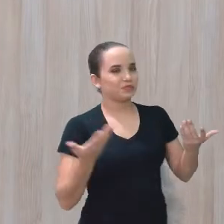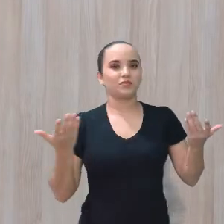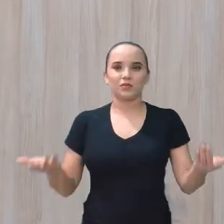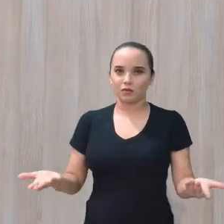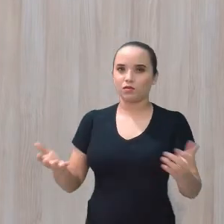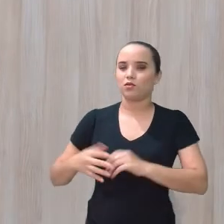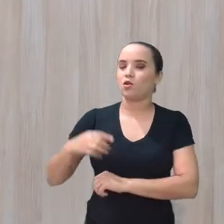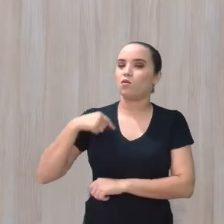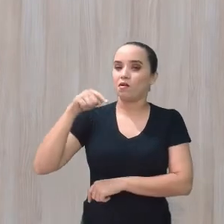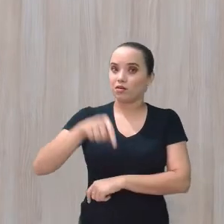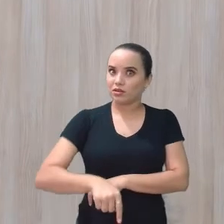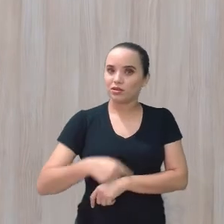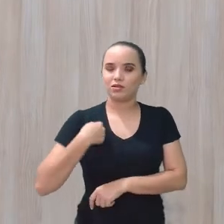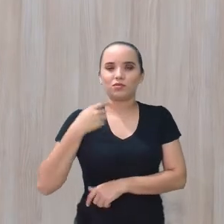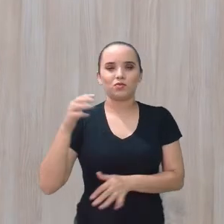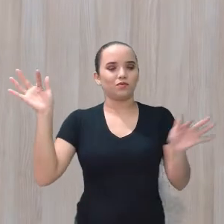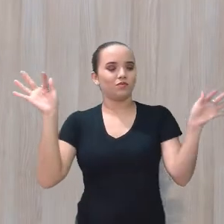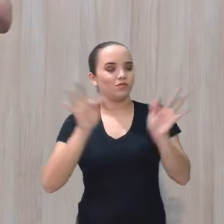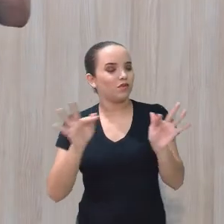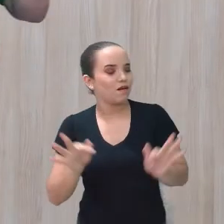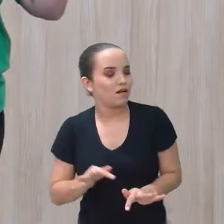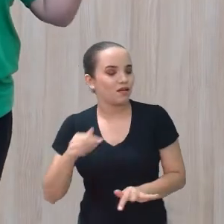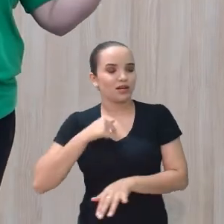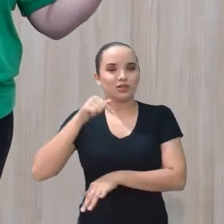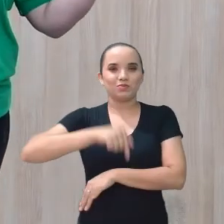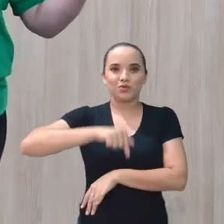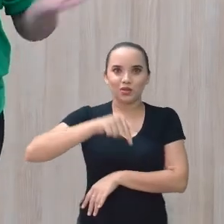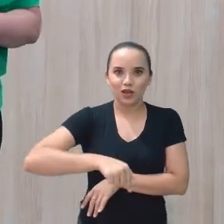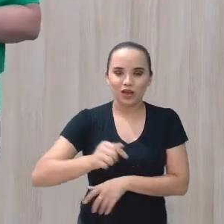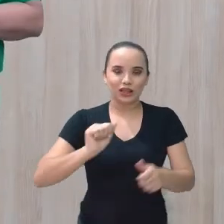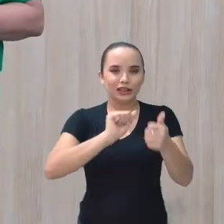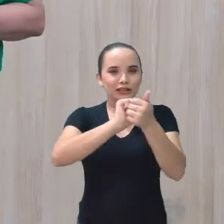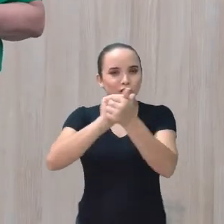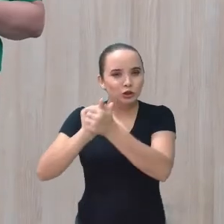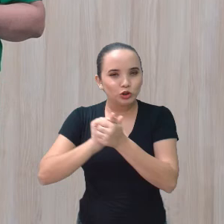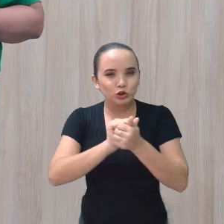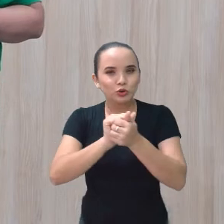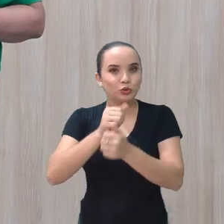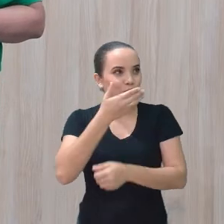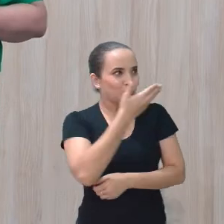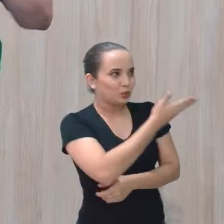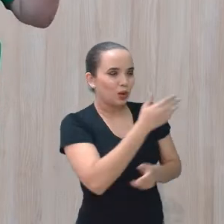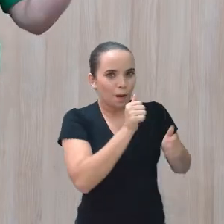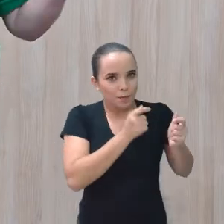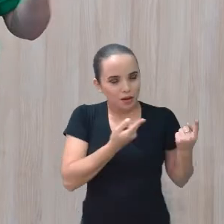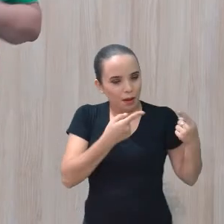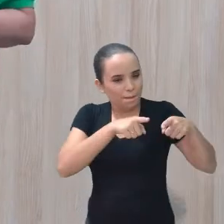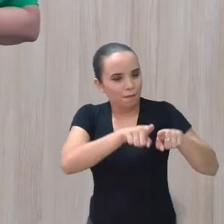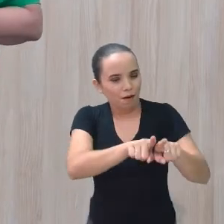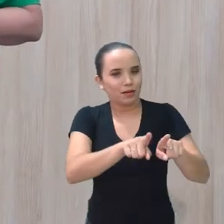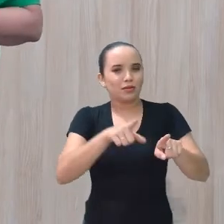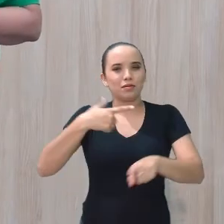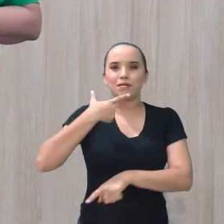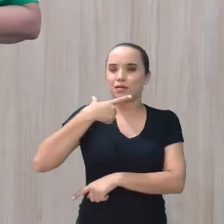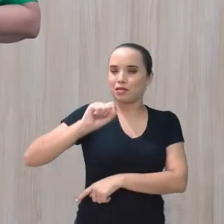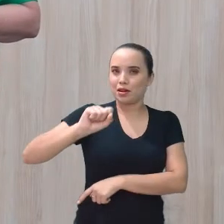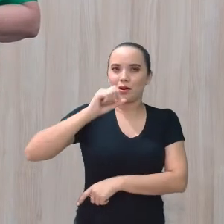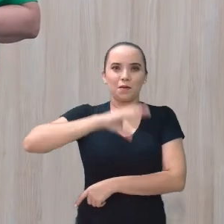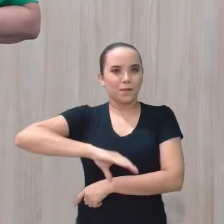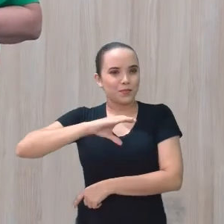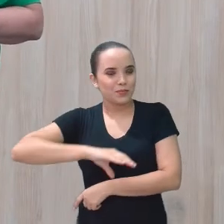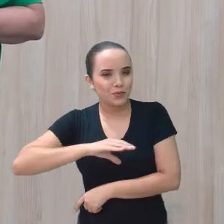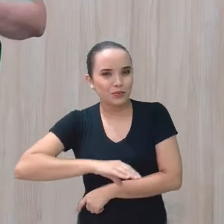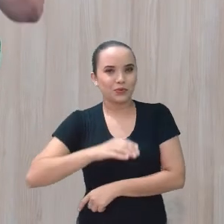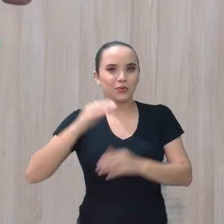feliz em estar aqui, não é, com a minha parceira de trabalho, Camille Borba, professora de língua portuguesa, Brielle, a